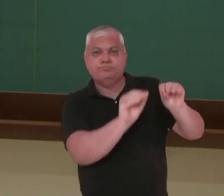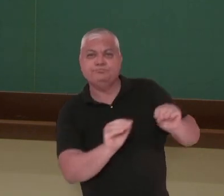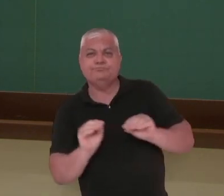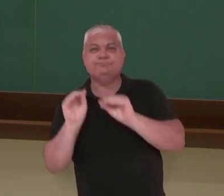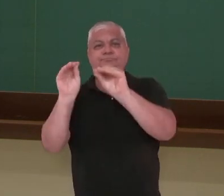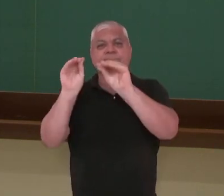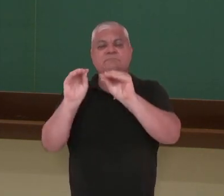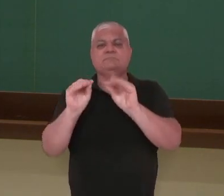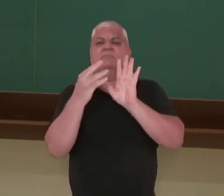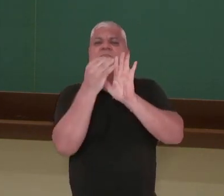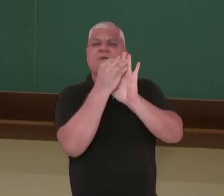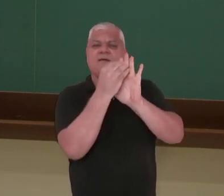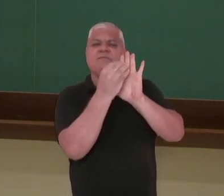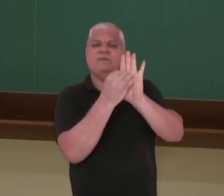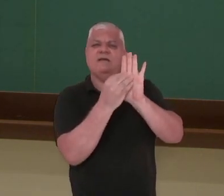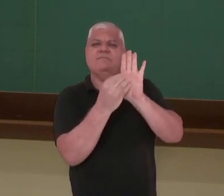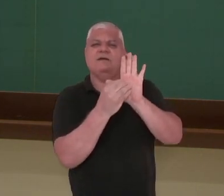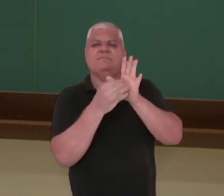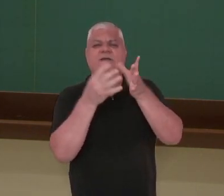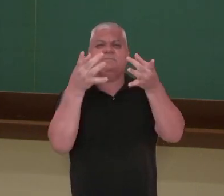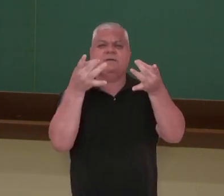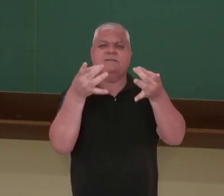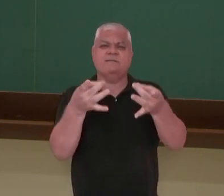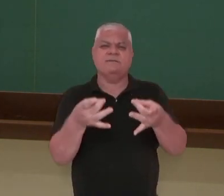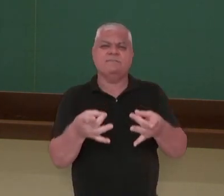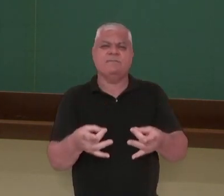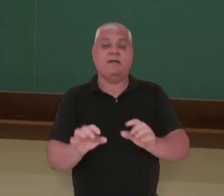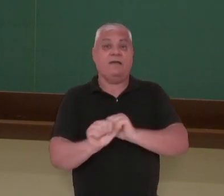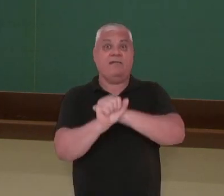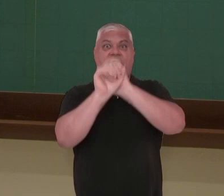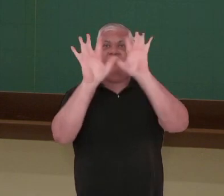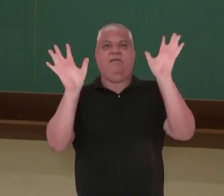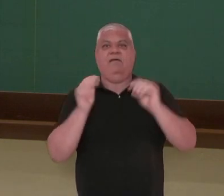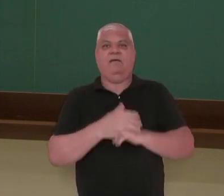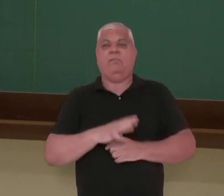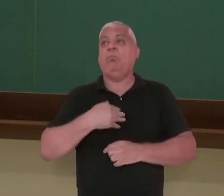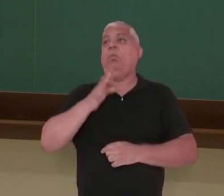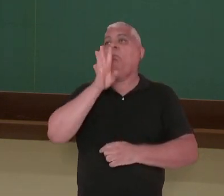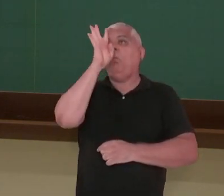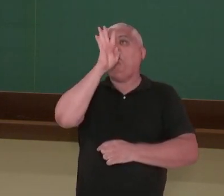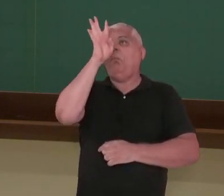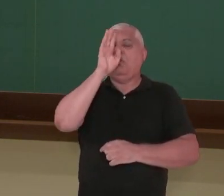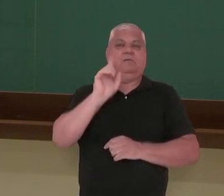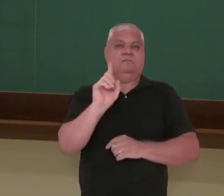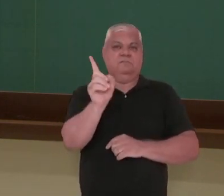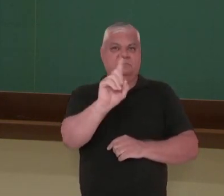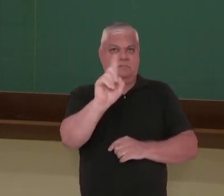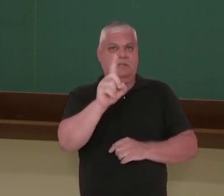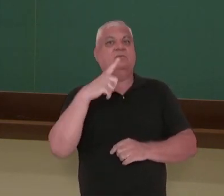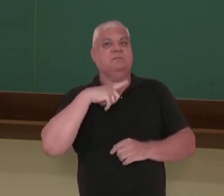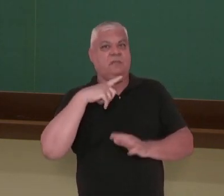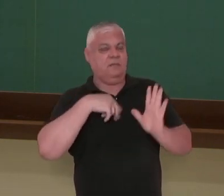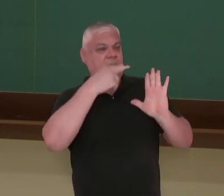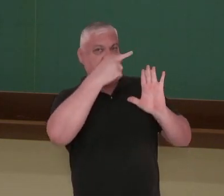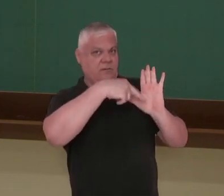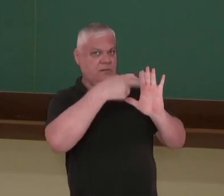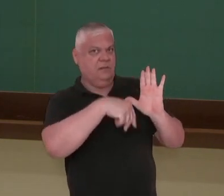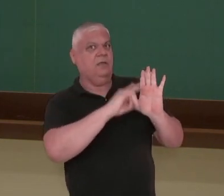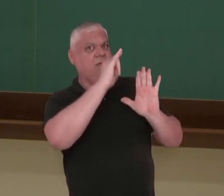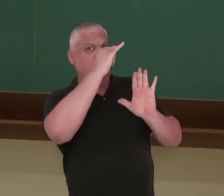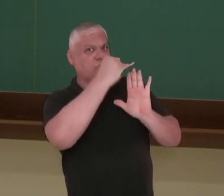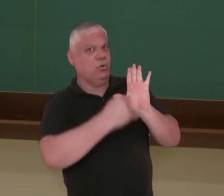Tudo isso aqui está especificado aqui. Ninguém vai lá e pede documentos assim, do nada, avulso. Há uma regra para isso, e